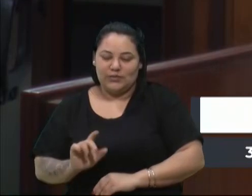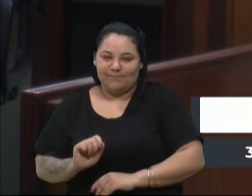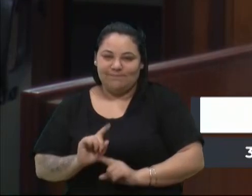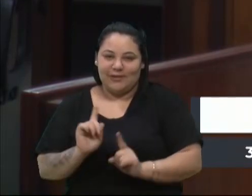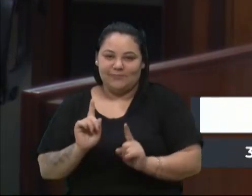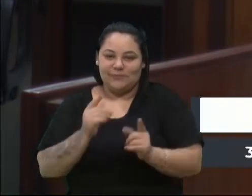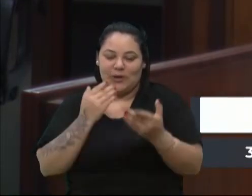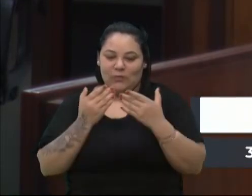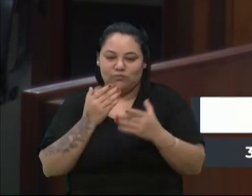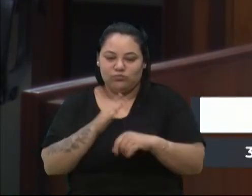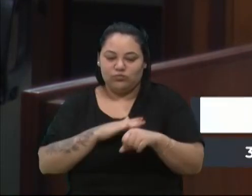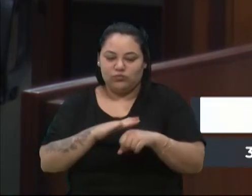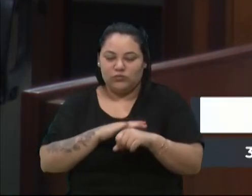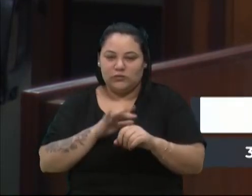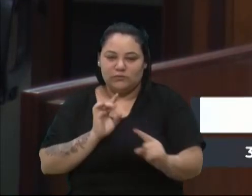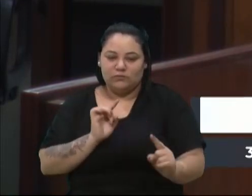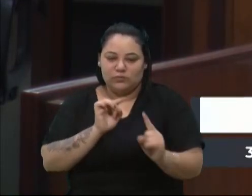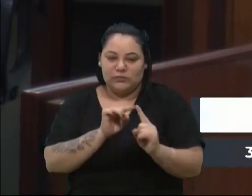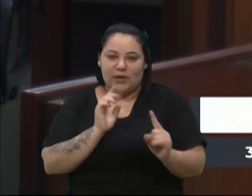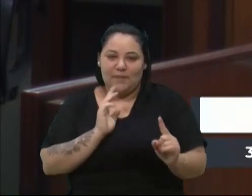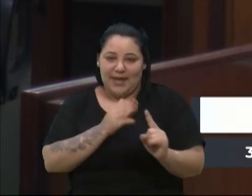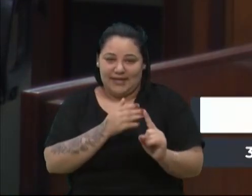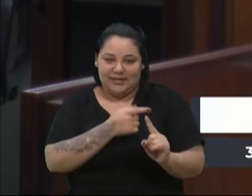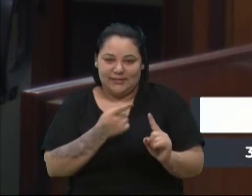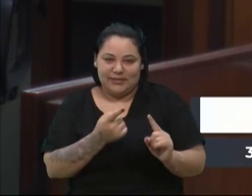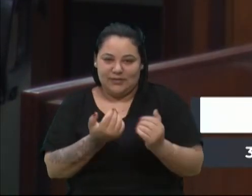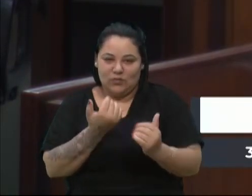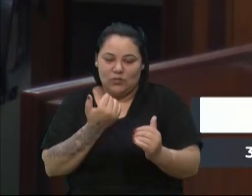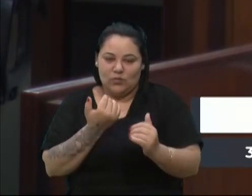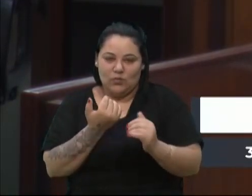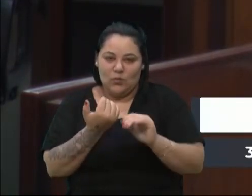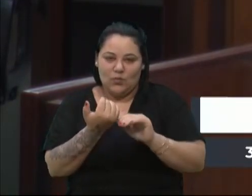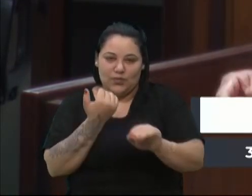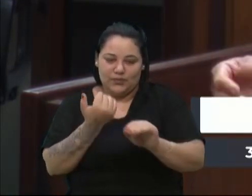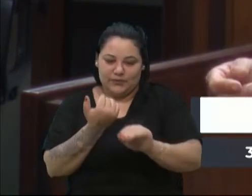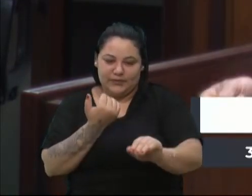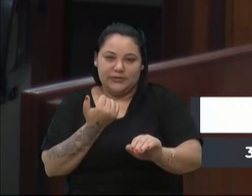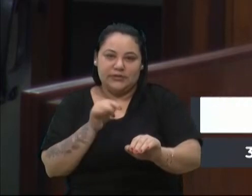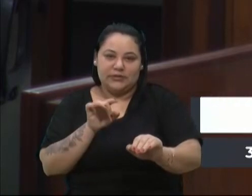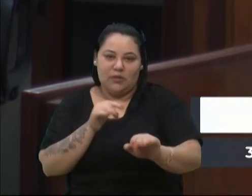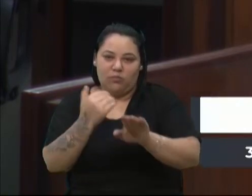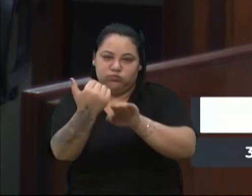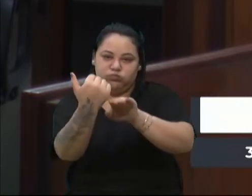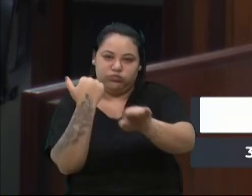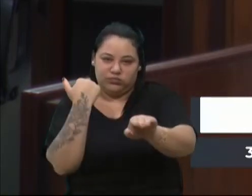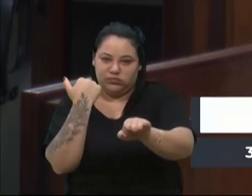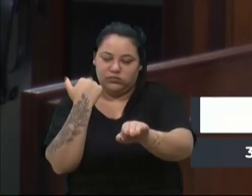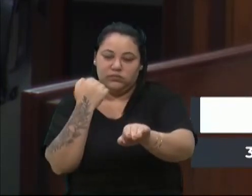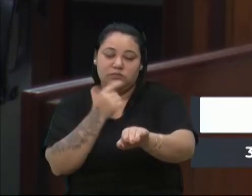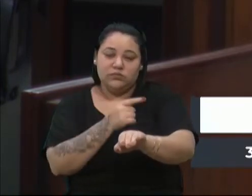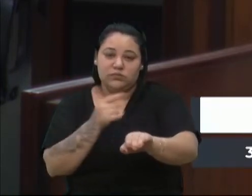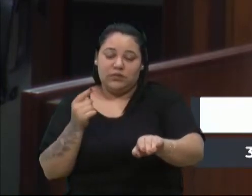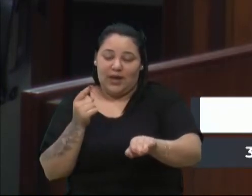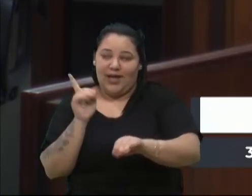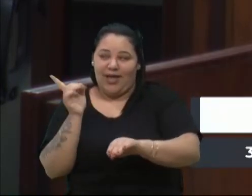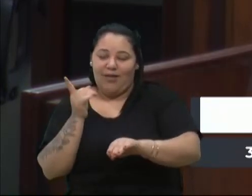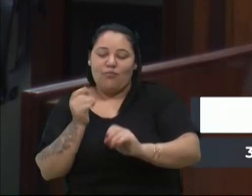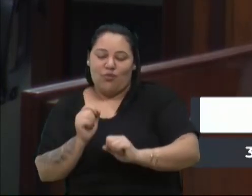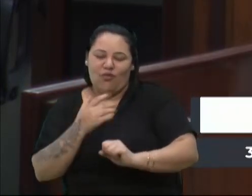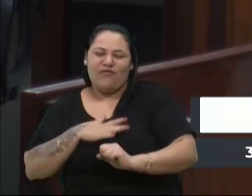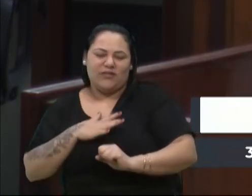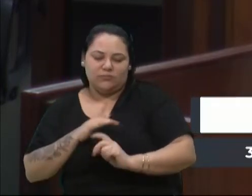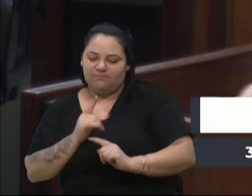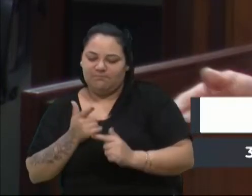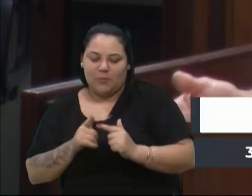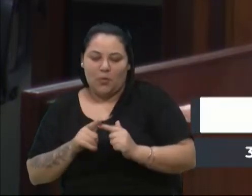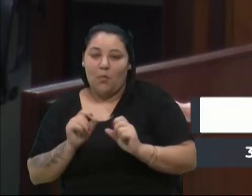a gente entendeu que Fazenda Souza fique tranquilo, porque as vias principal vai